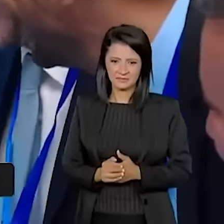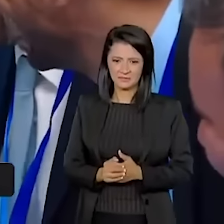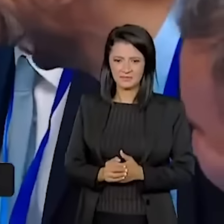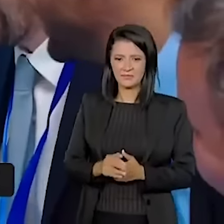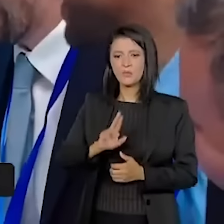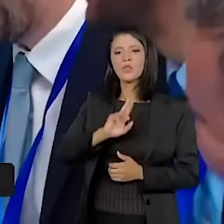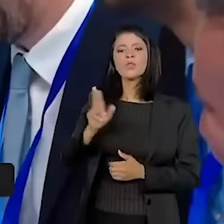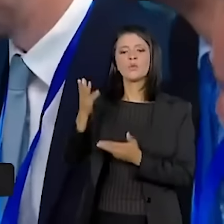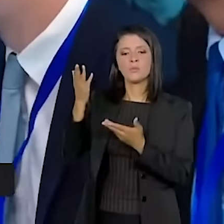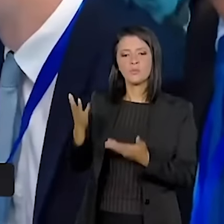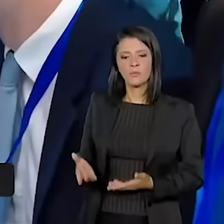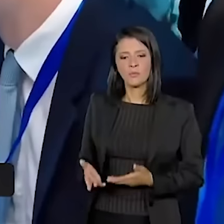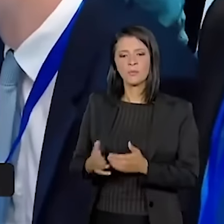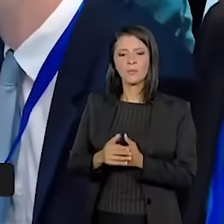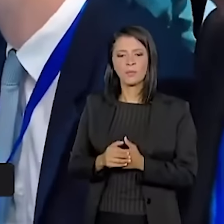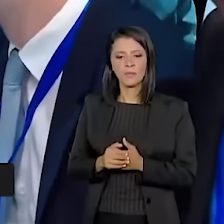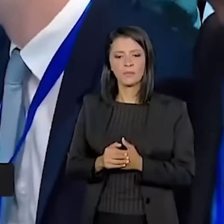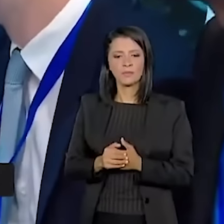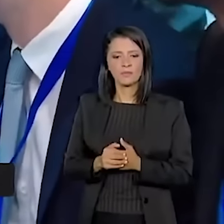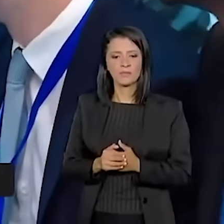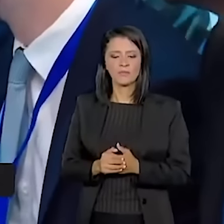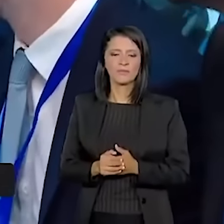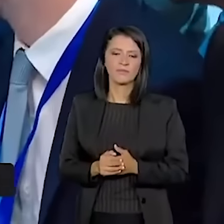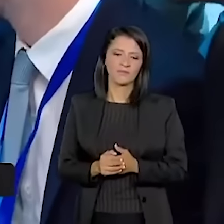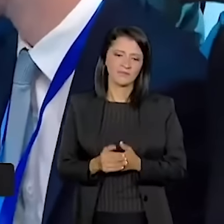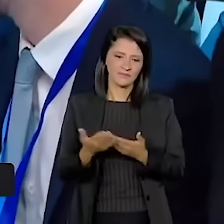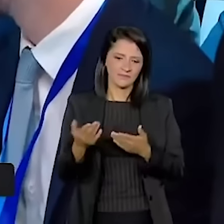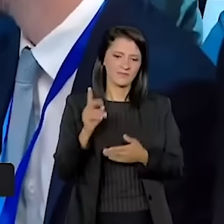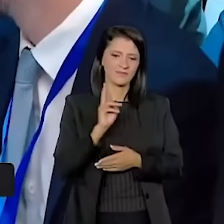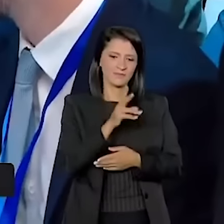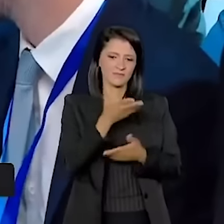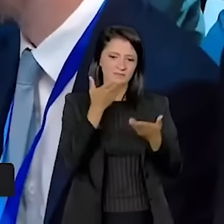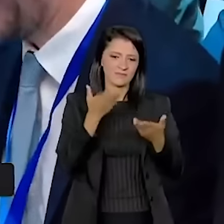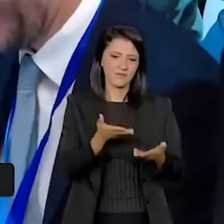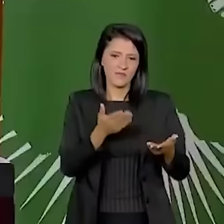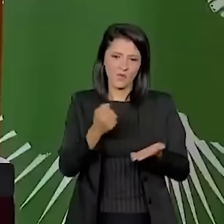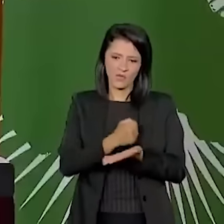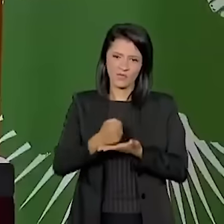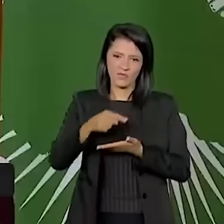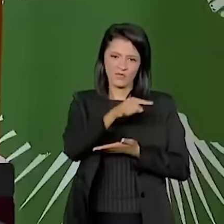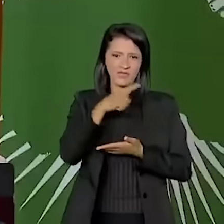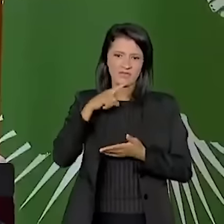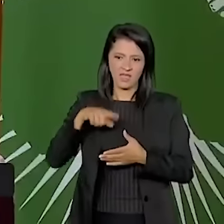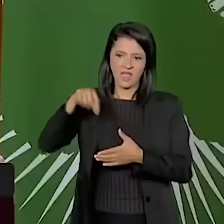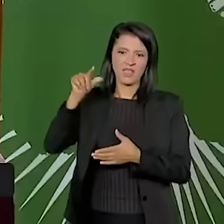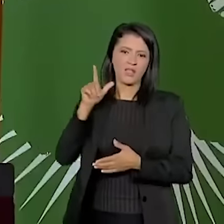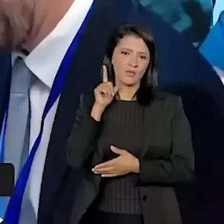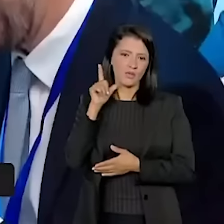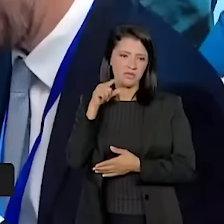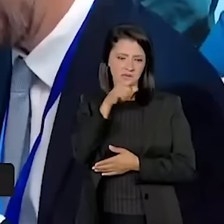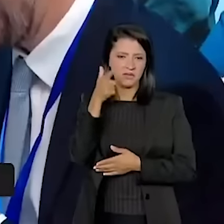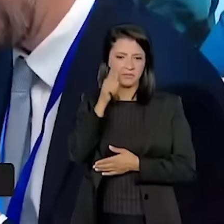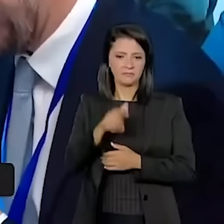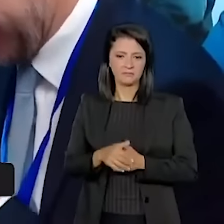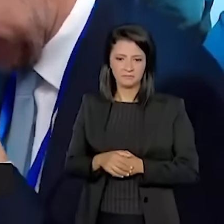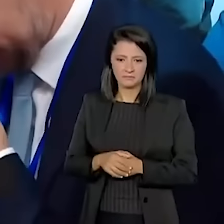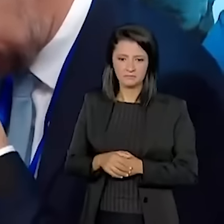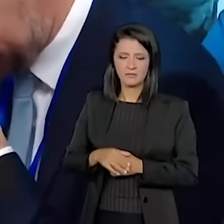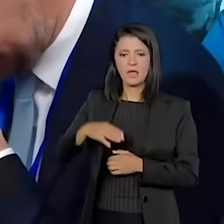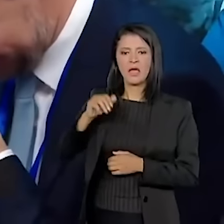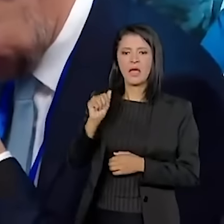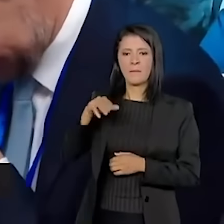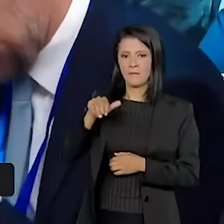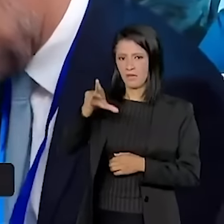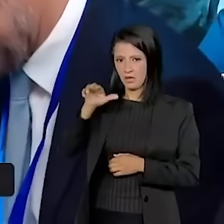Nome e veículo, por favor. Sou português de Desporto. Vou contratar você para jogar na loteria para mim. Tudo bem. Sou Américo Martins,